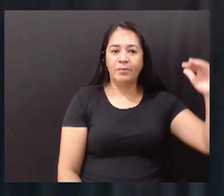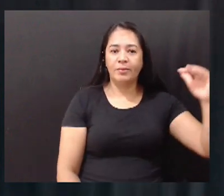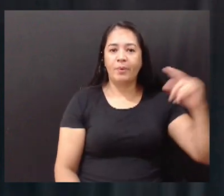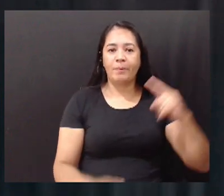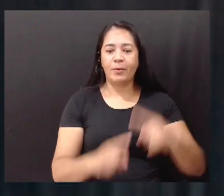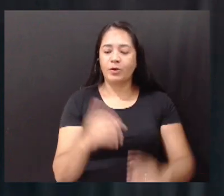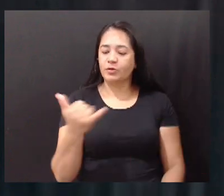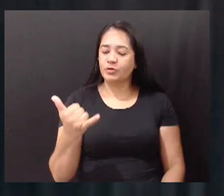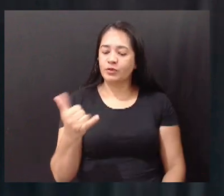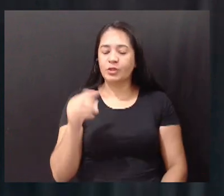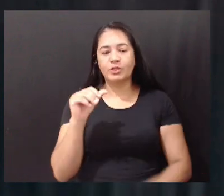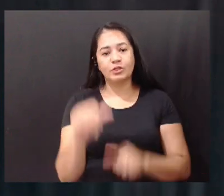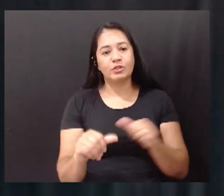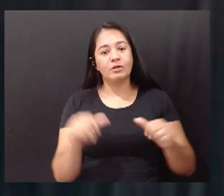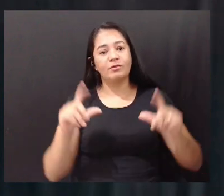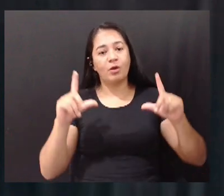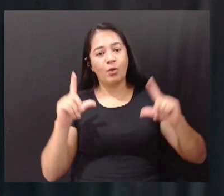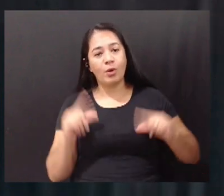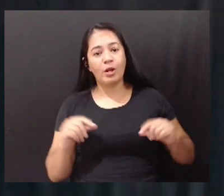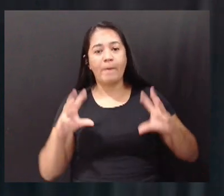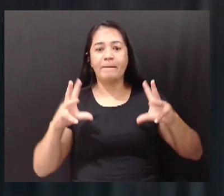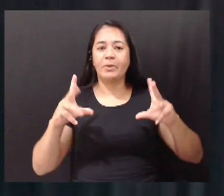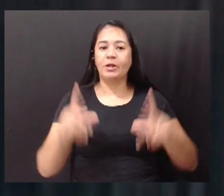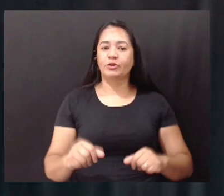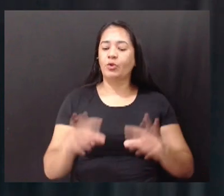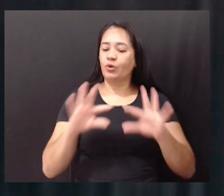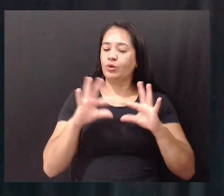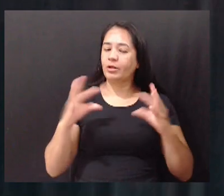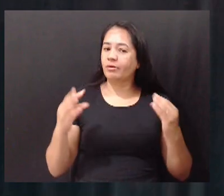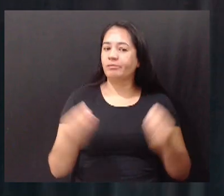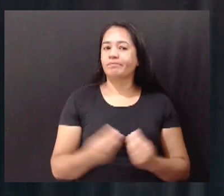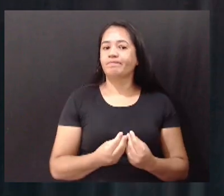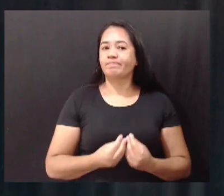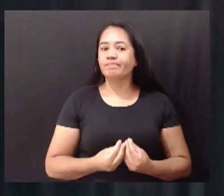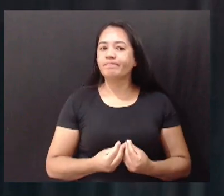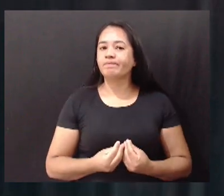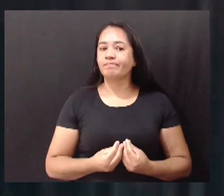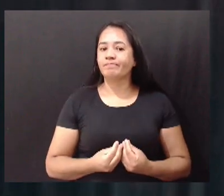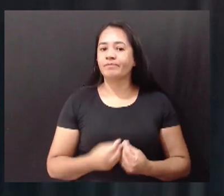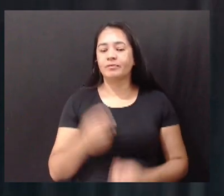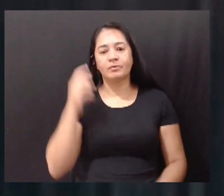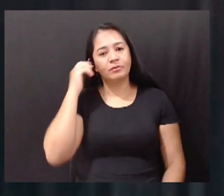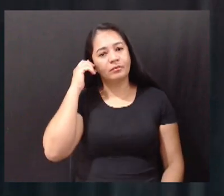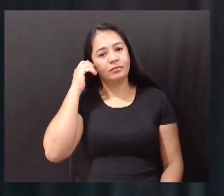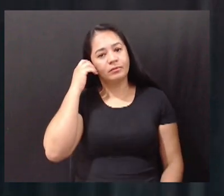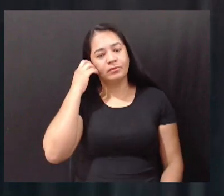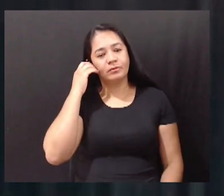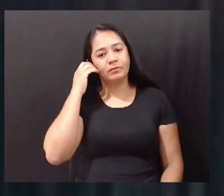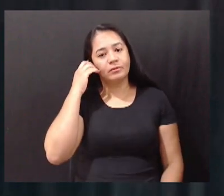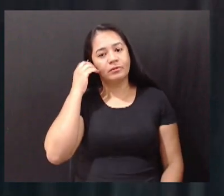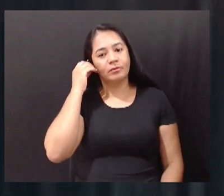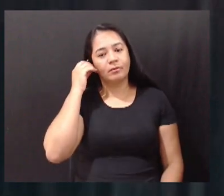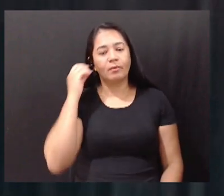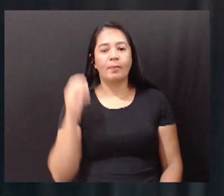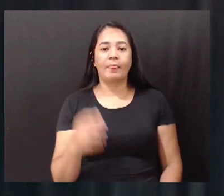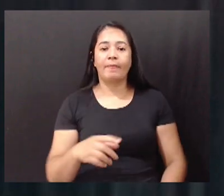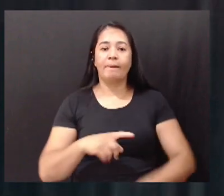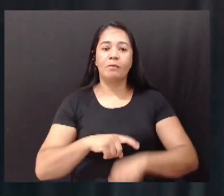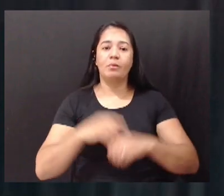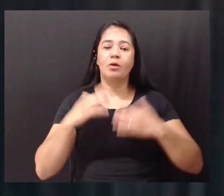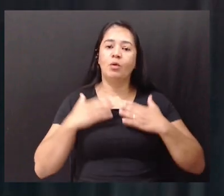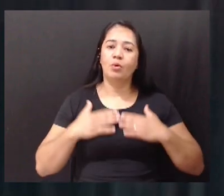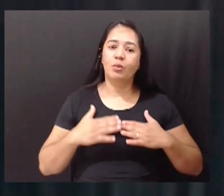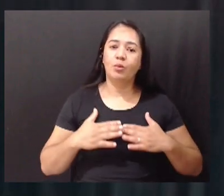refúgio para todo mundo, então para a família inteira, esse lazer, o momento de descanso acaba sendo muito